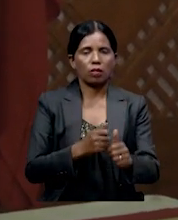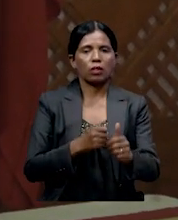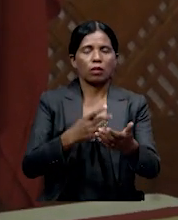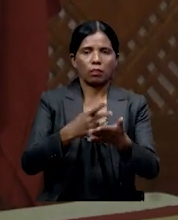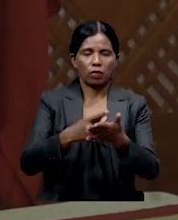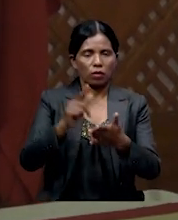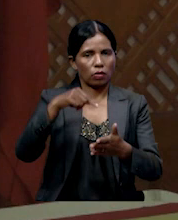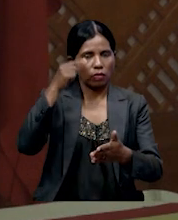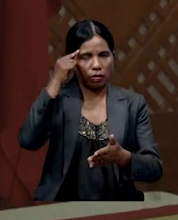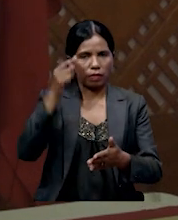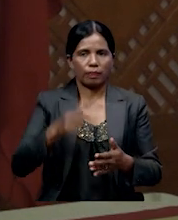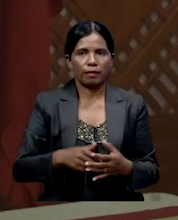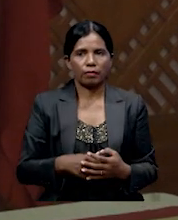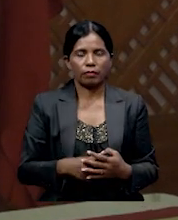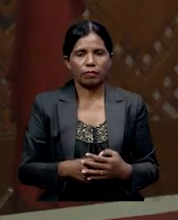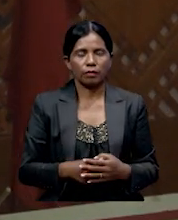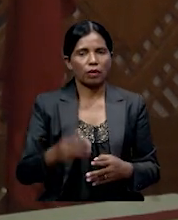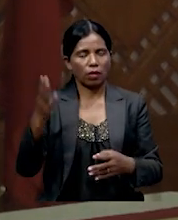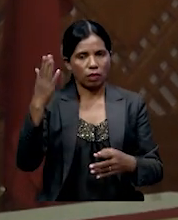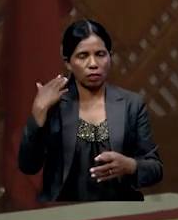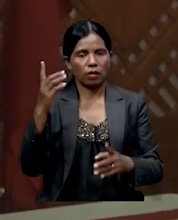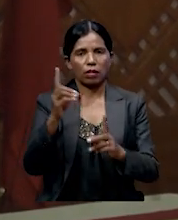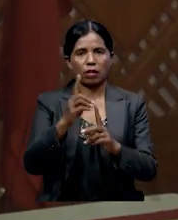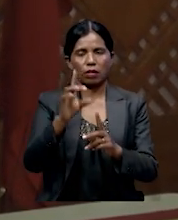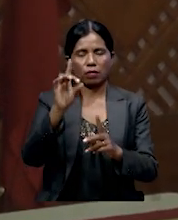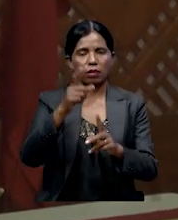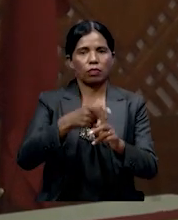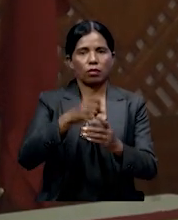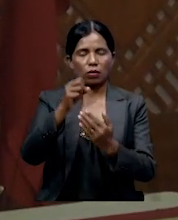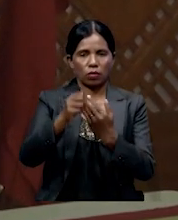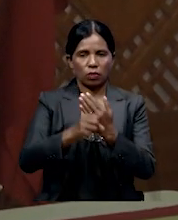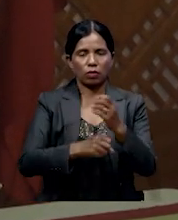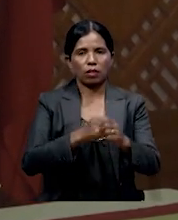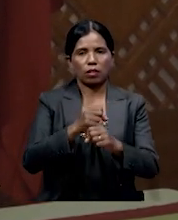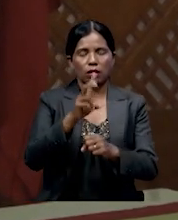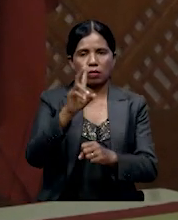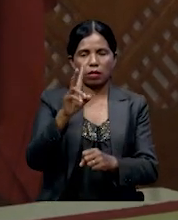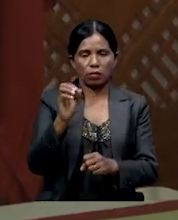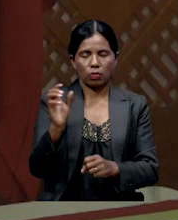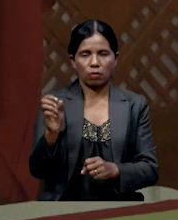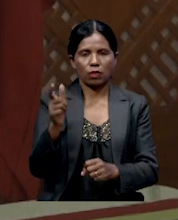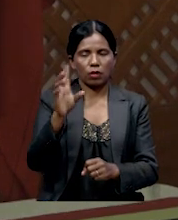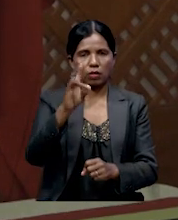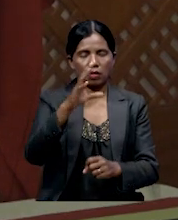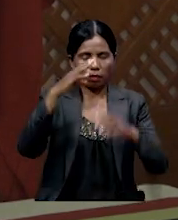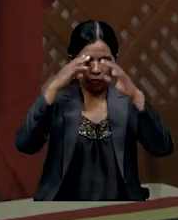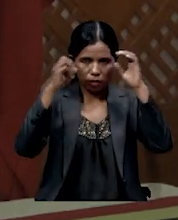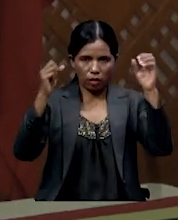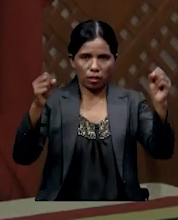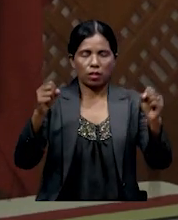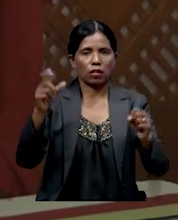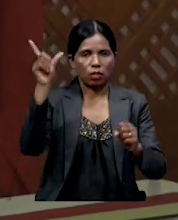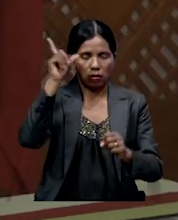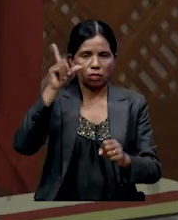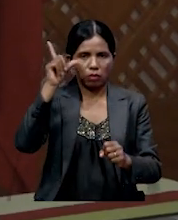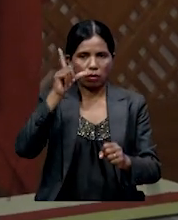proposta governo nian. Antes nemos, e a lorong walo fulano outubro tinha din rua ruanulo recinhida, ex-Presidente da República